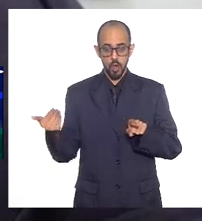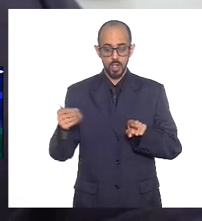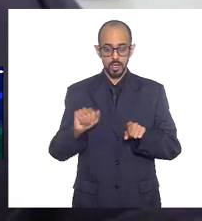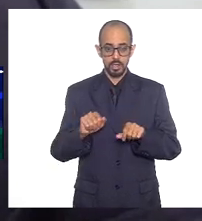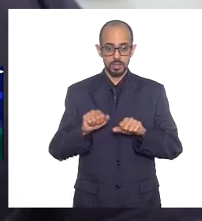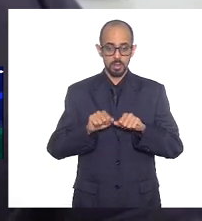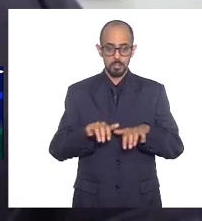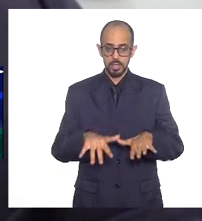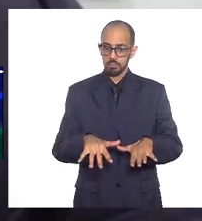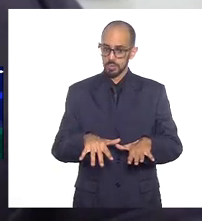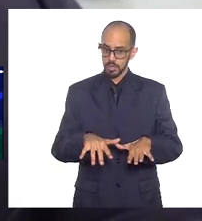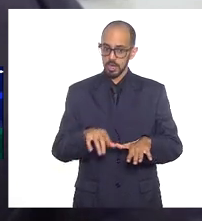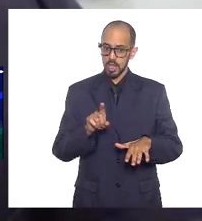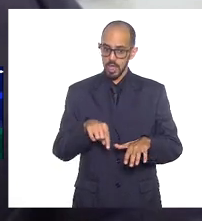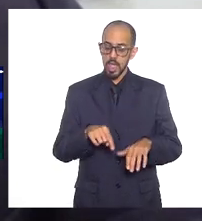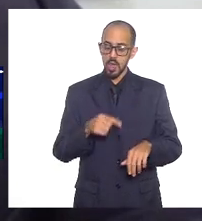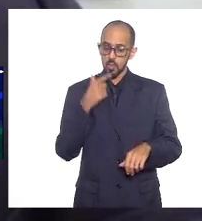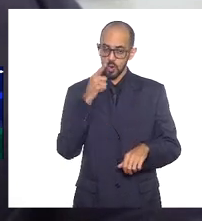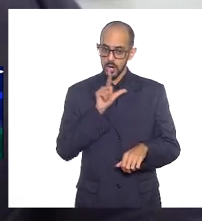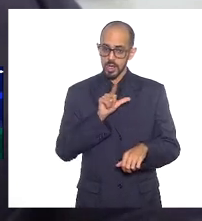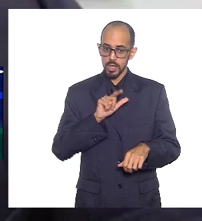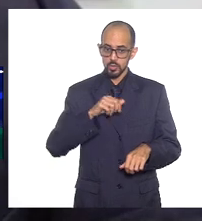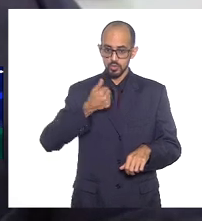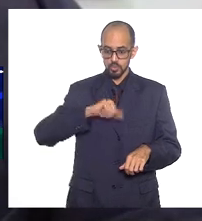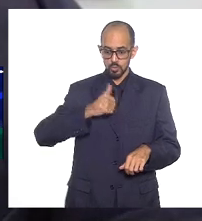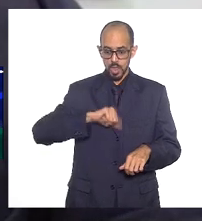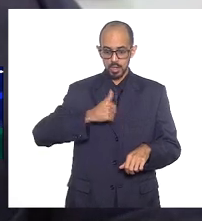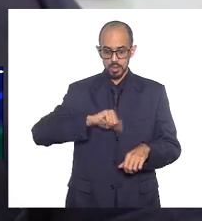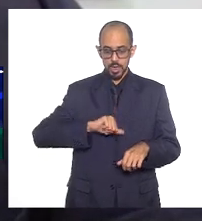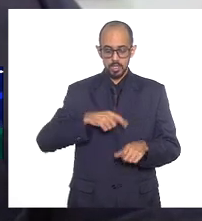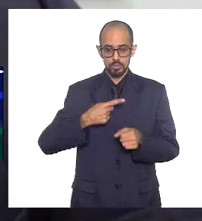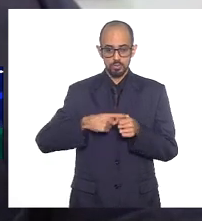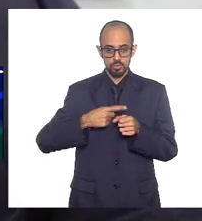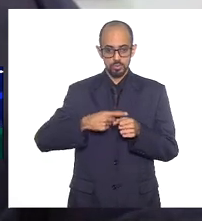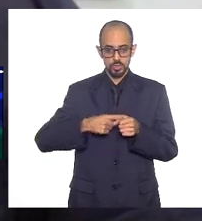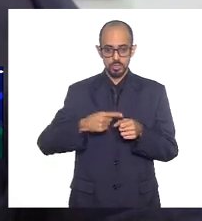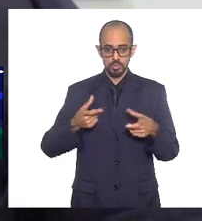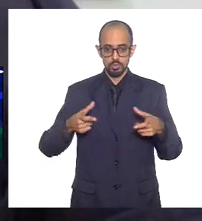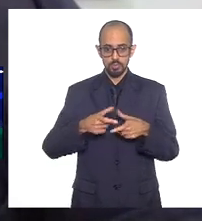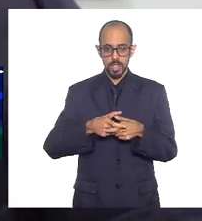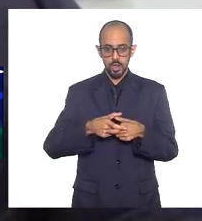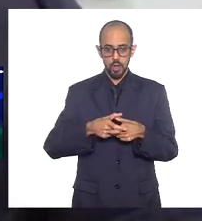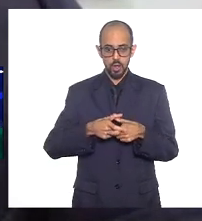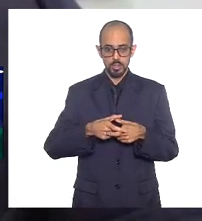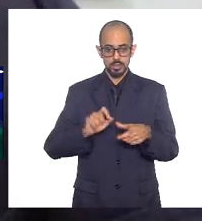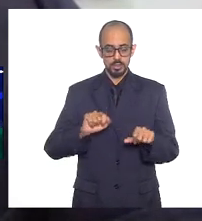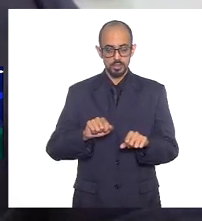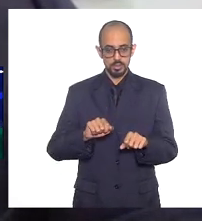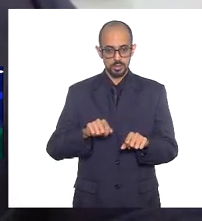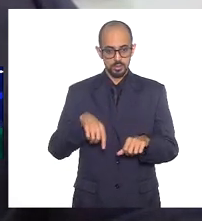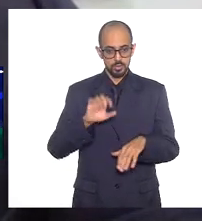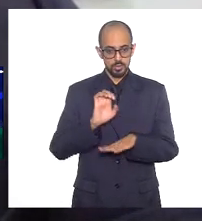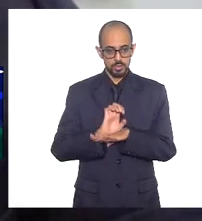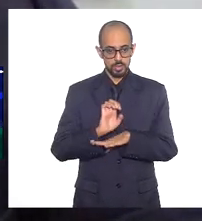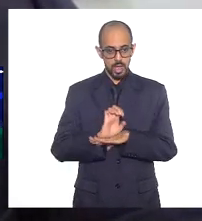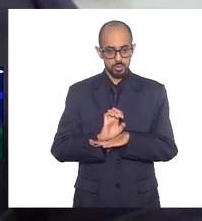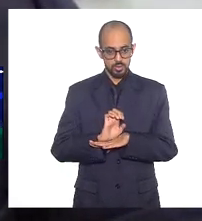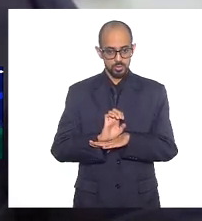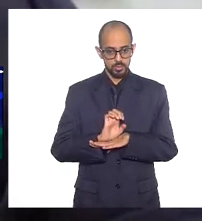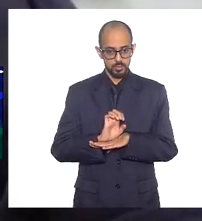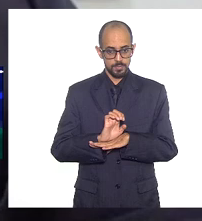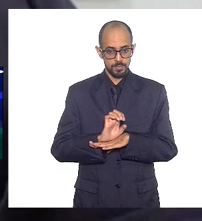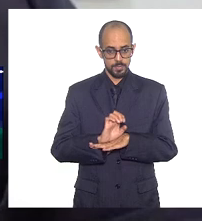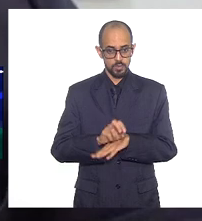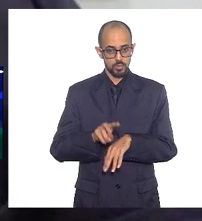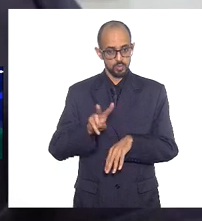e será um ganho de qualidade para os municípios, sobretudo os pequenos municípios, os mais ermos municípios desse Estado. Então, são duas